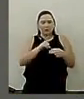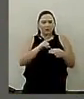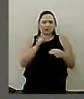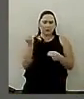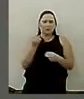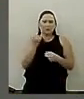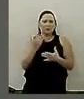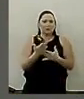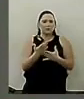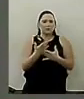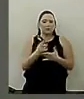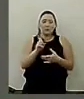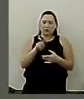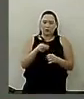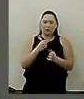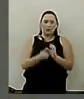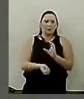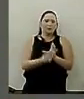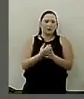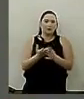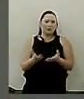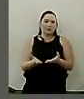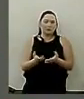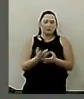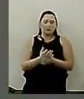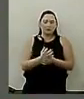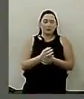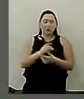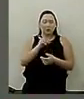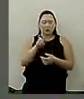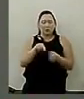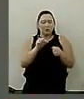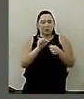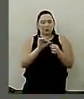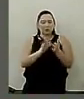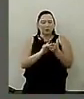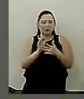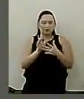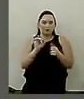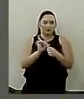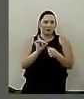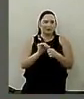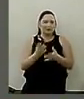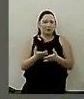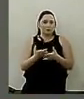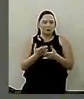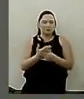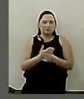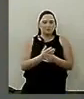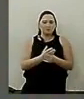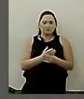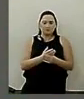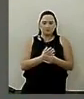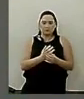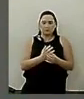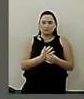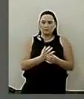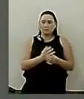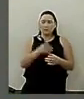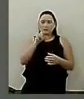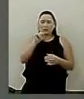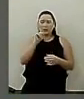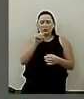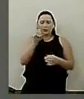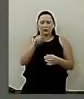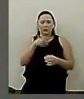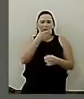excepcional, um milagre. E foi Jesus quem fez. Então, quem é este homem